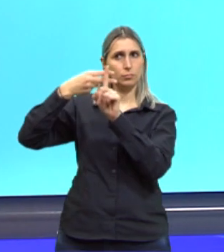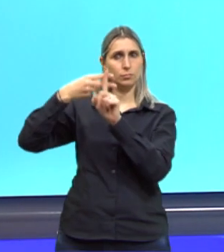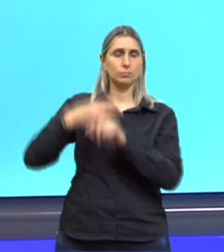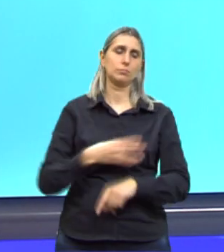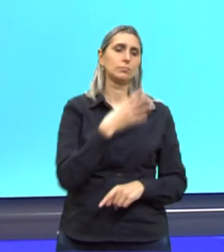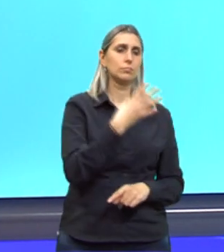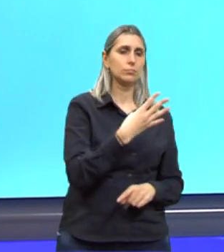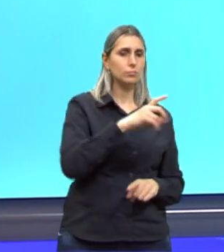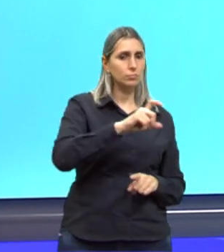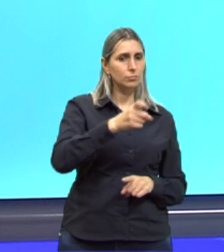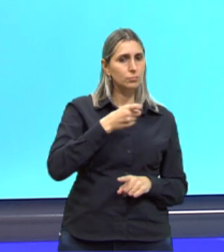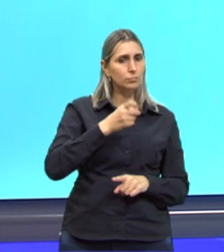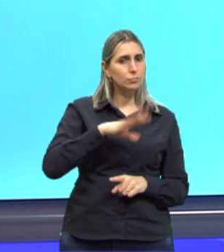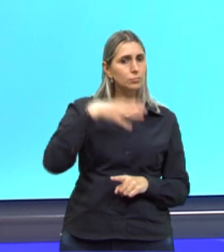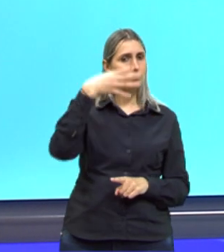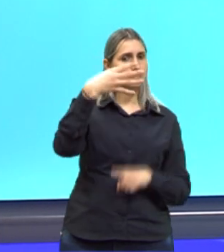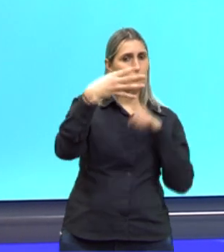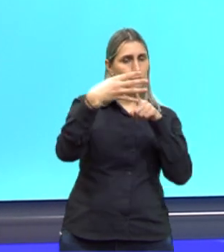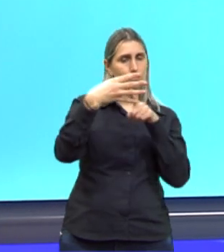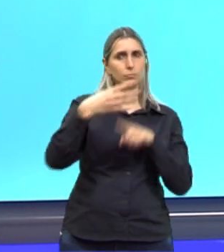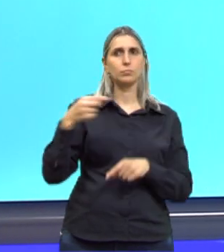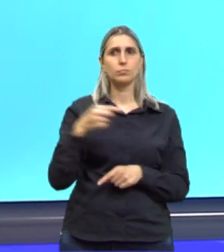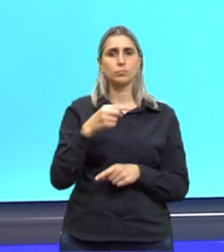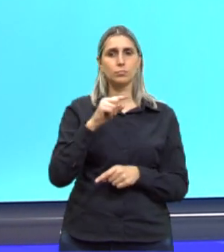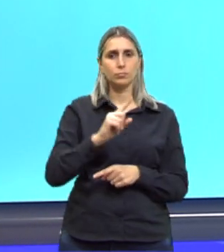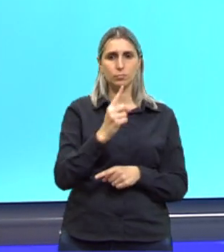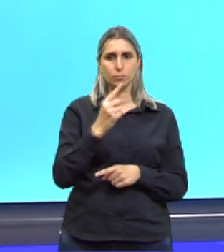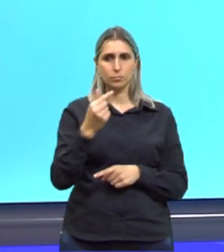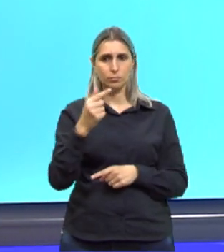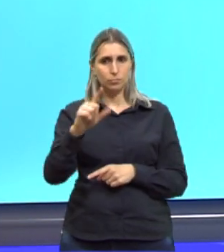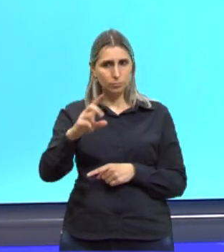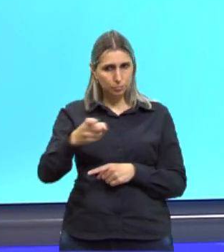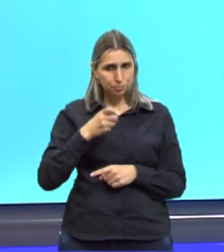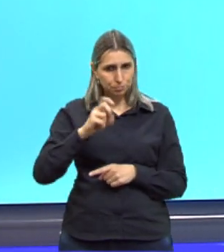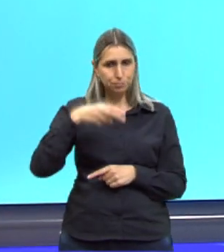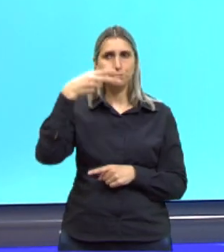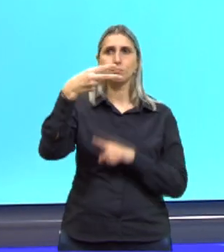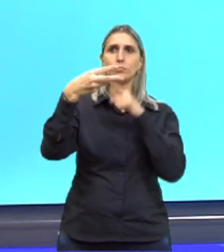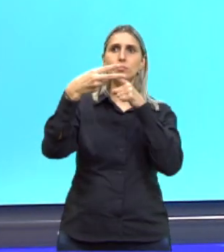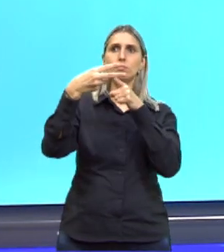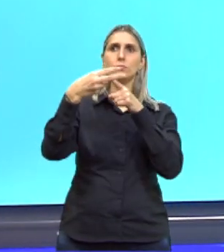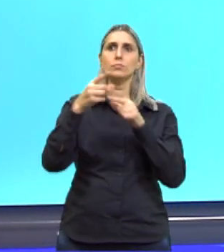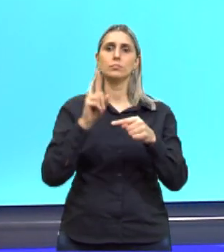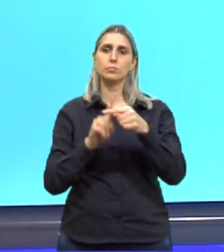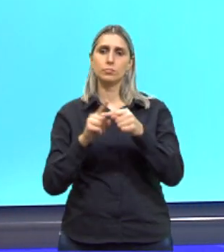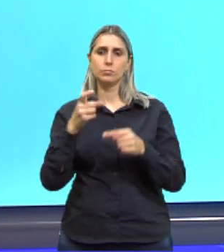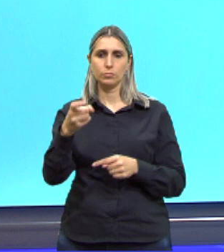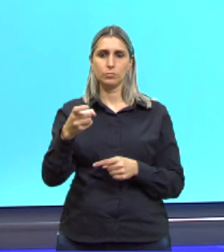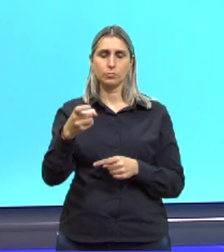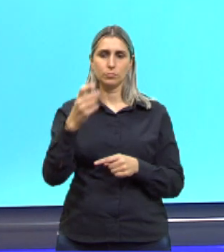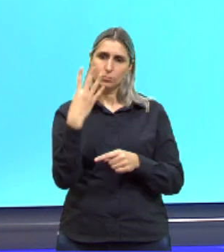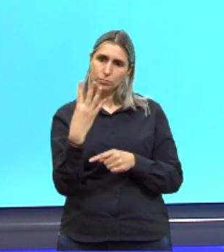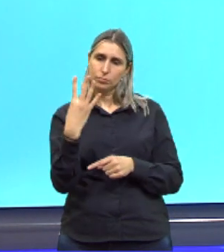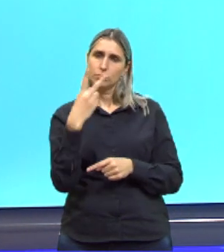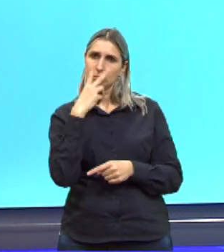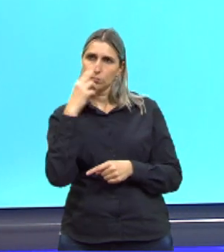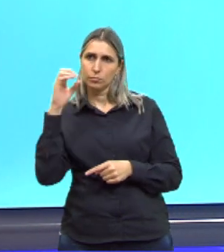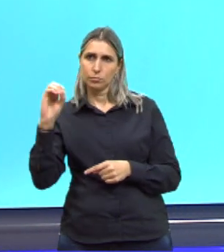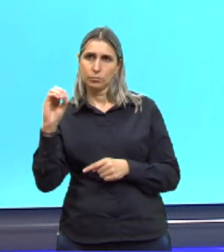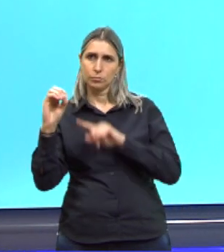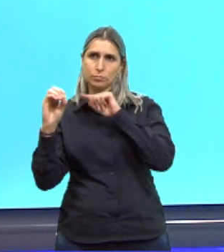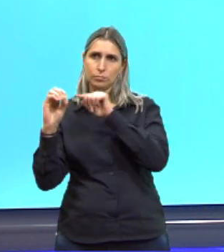na quarta menos 17x ao quadrado mais 4 igual a